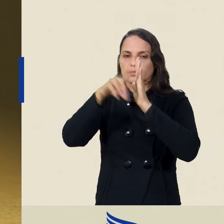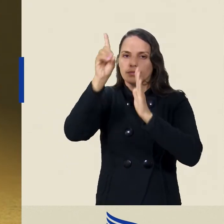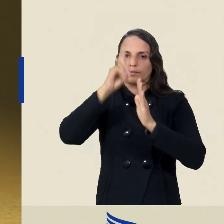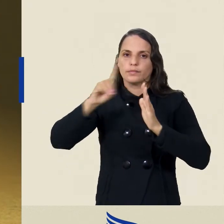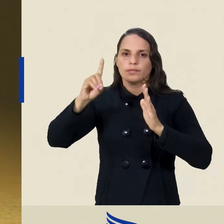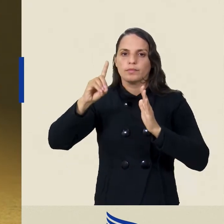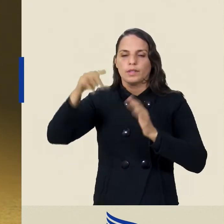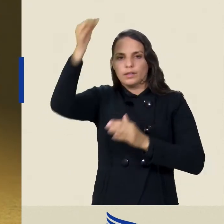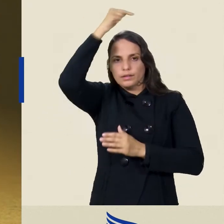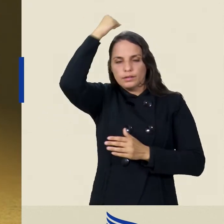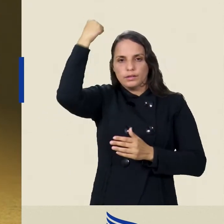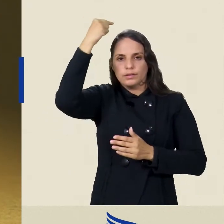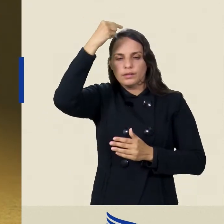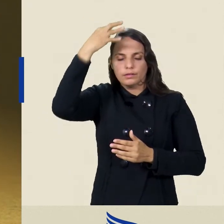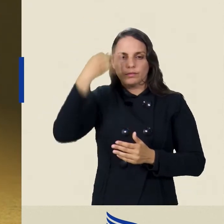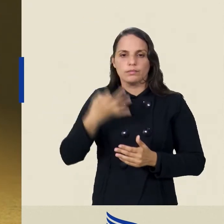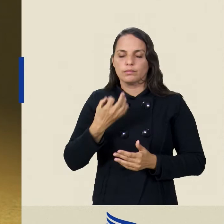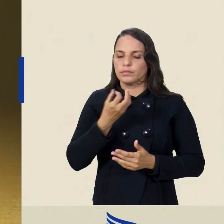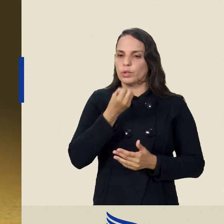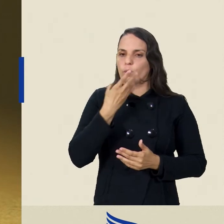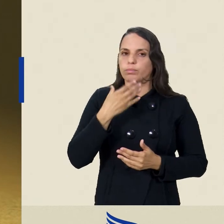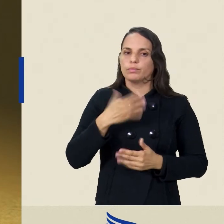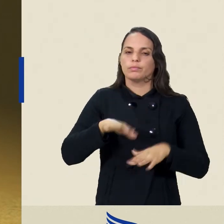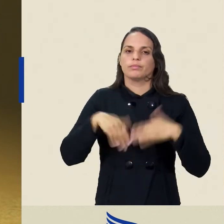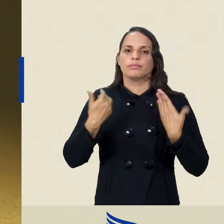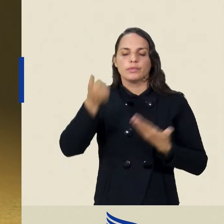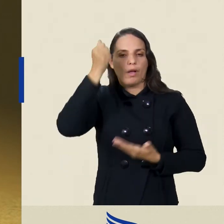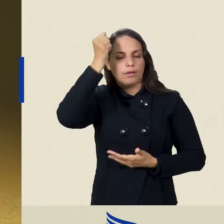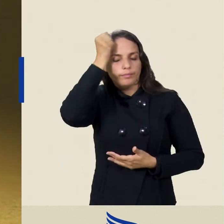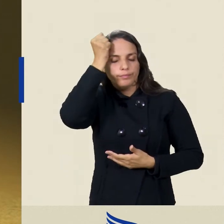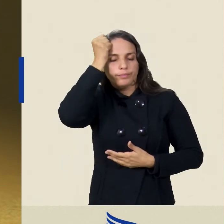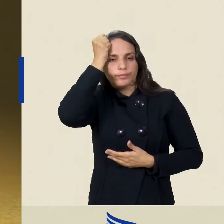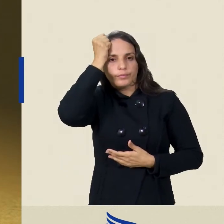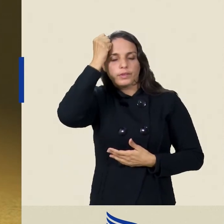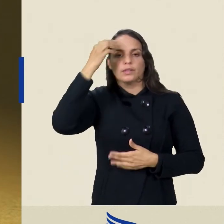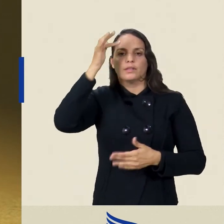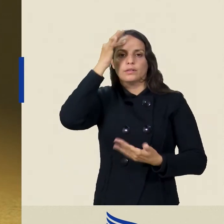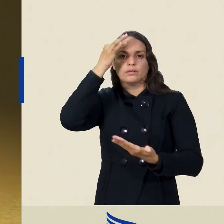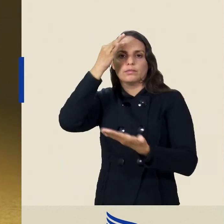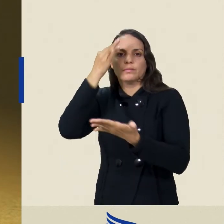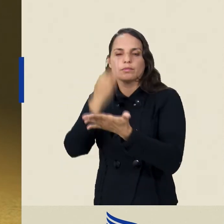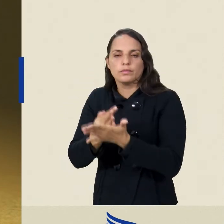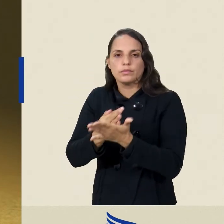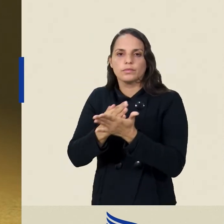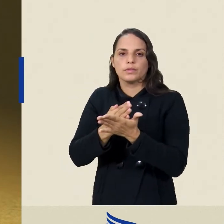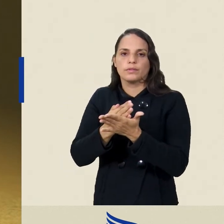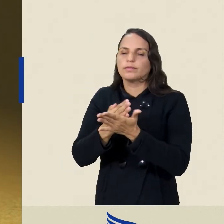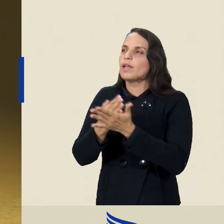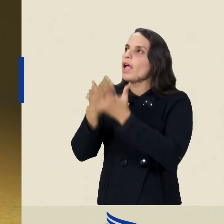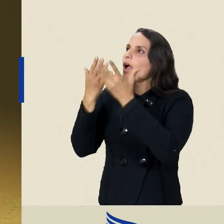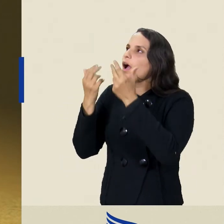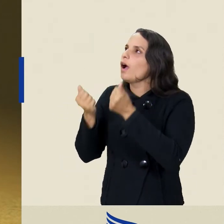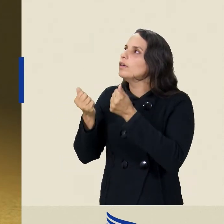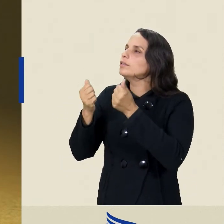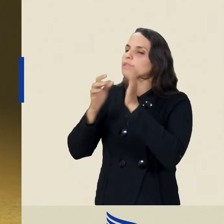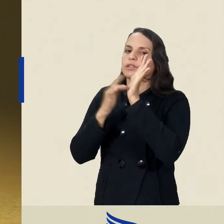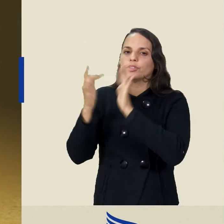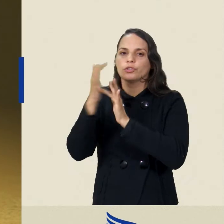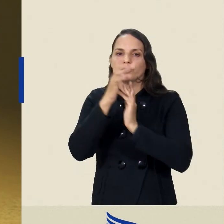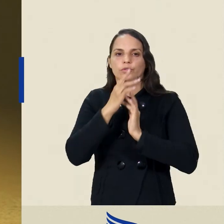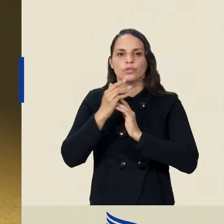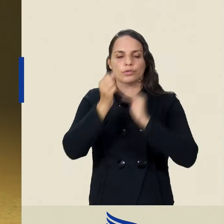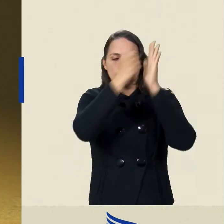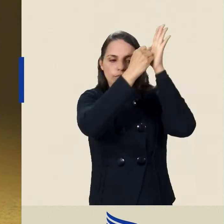se arrepende de sua transgressão. Alega pela fé o sangue expiador de Cristo e apodera-se